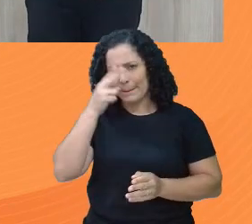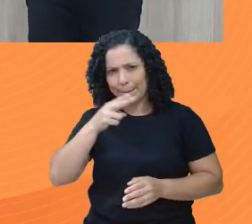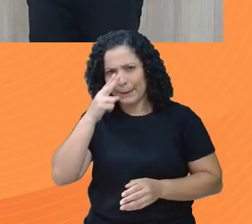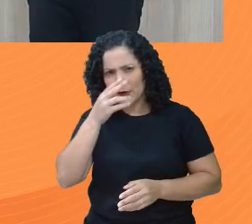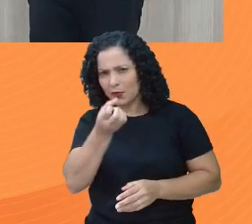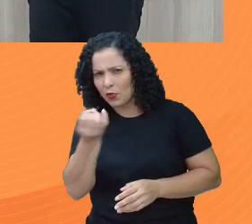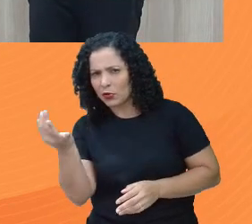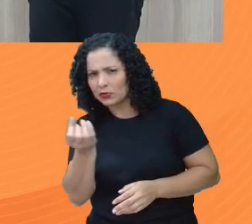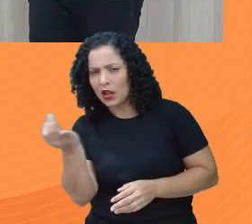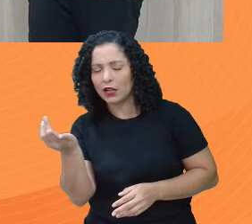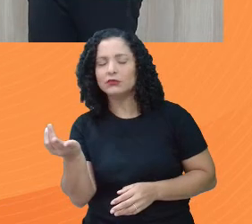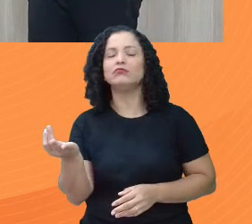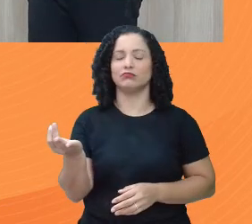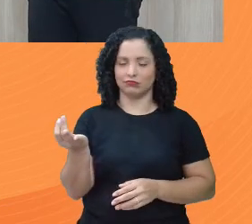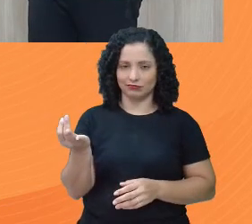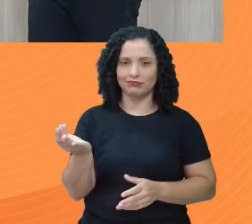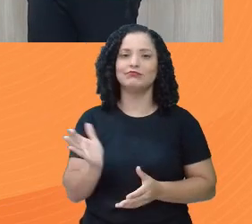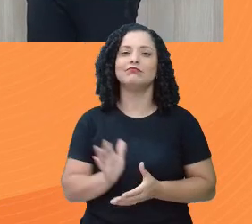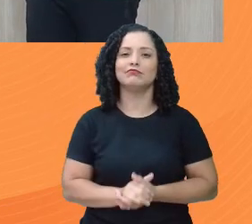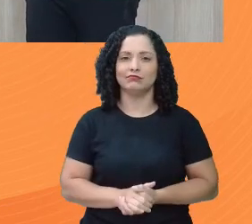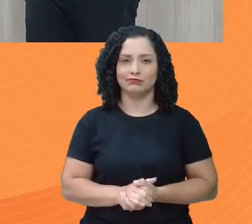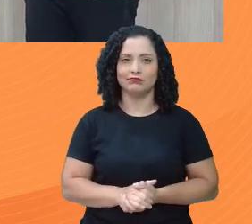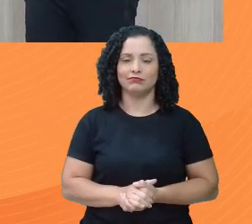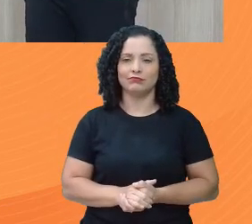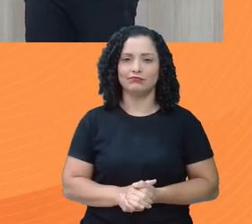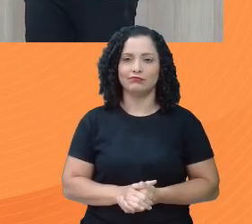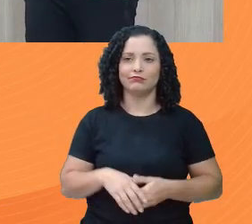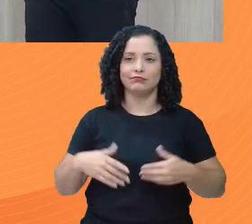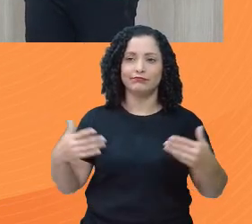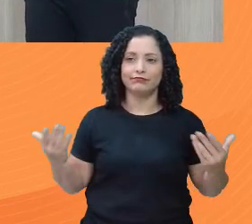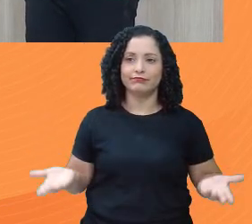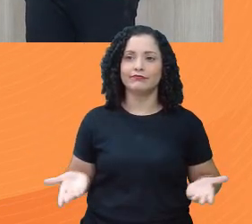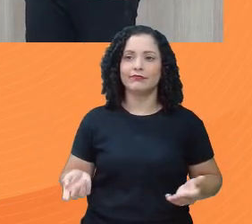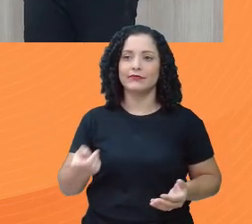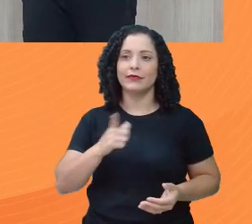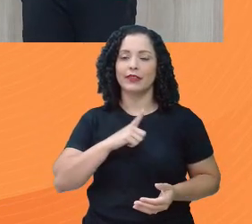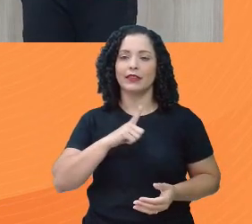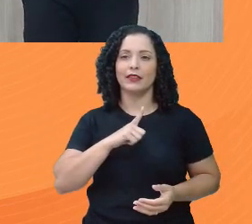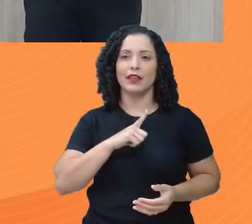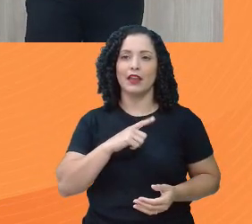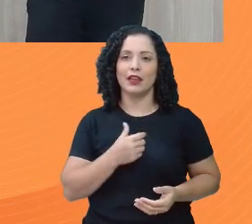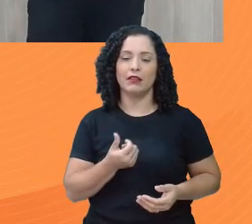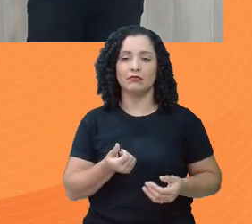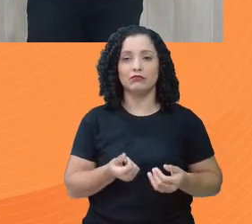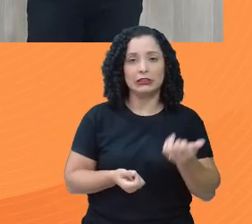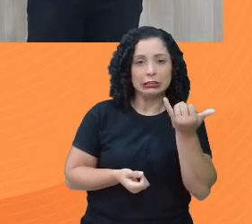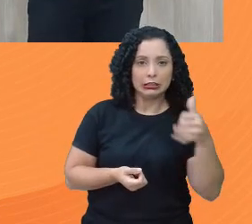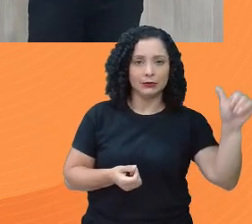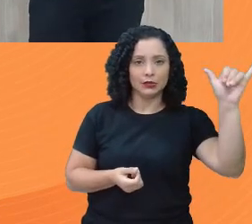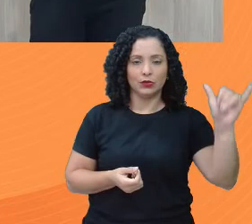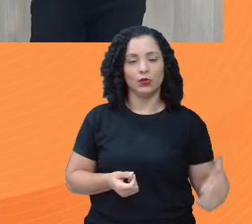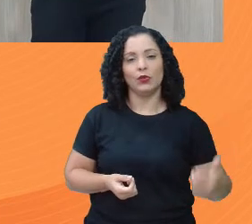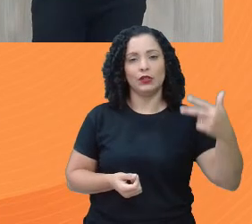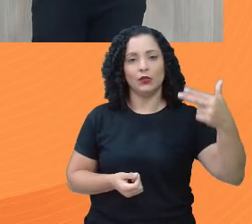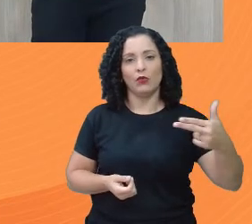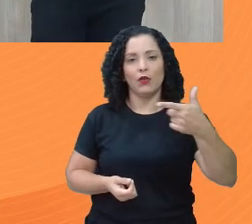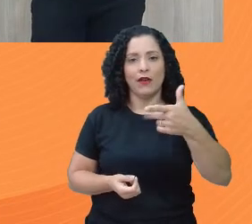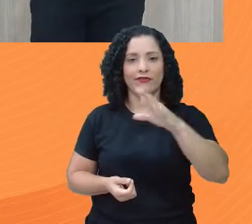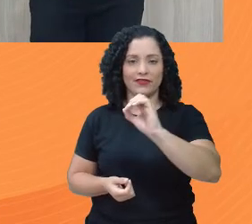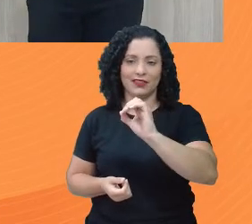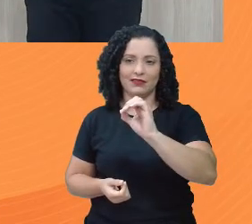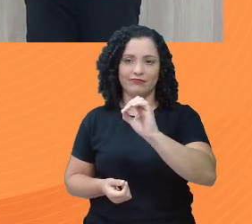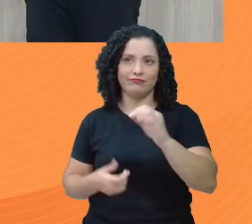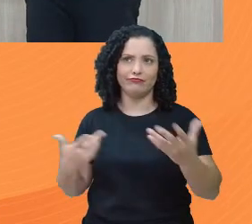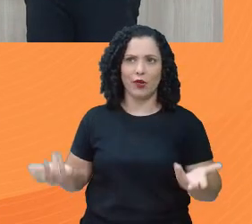encontrar o mesmo valor. Vamos colocar aqui, ó, no lugar dos 2y aí, eu coloquei 20. Então, eu tenho, na equação de cima, 20